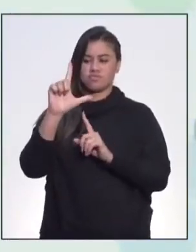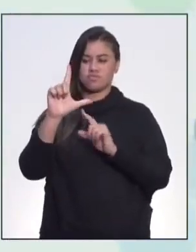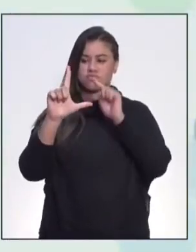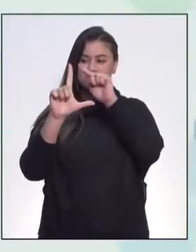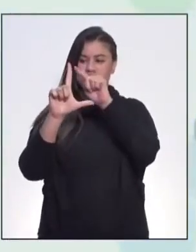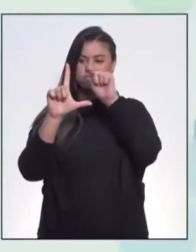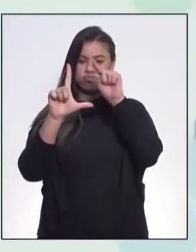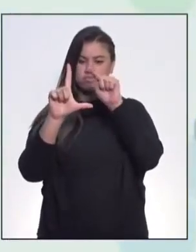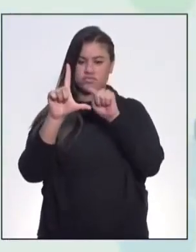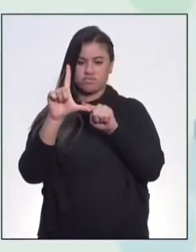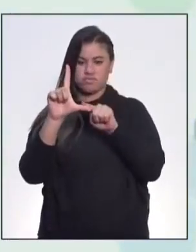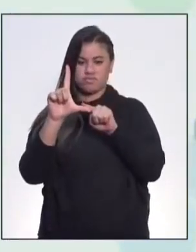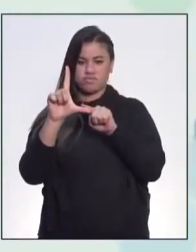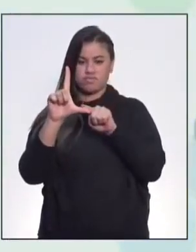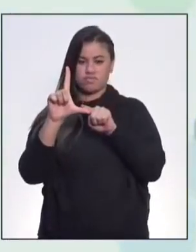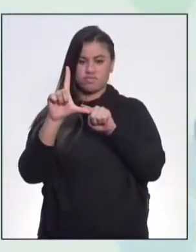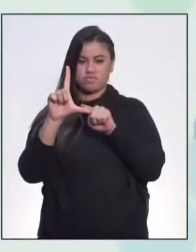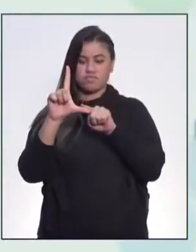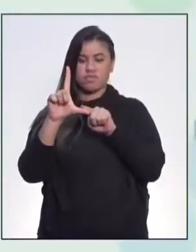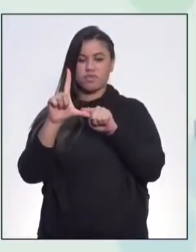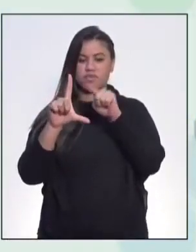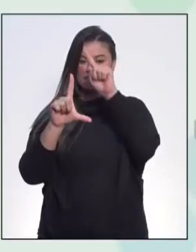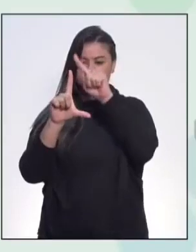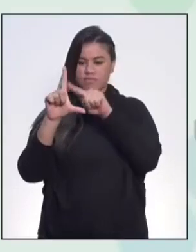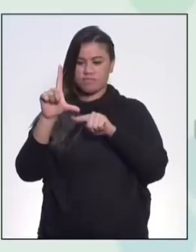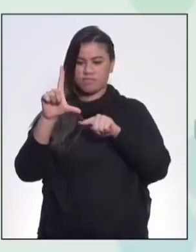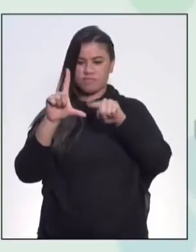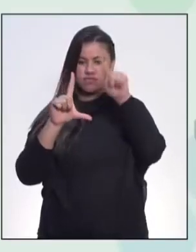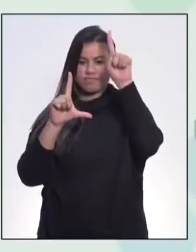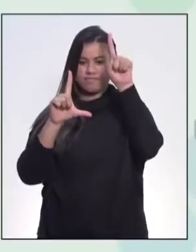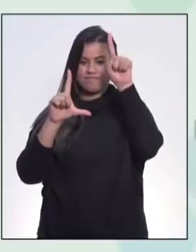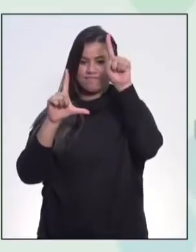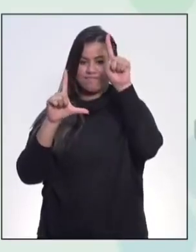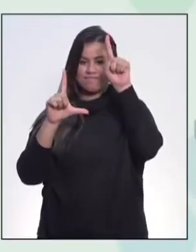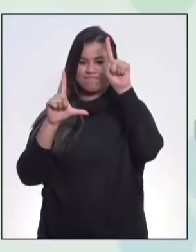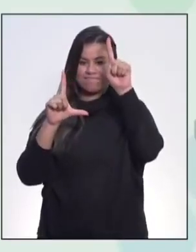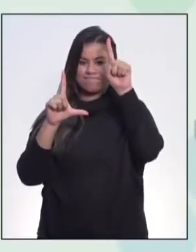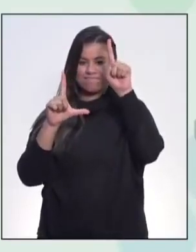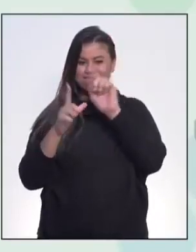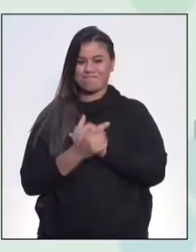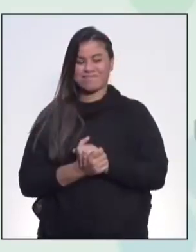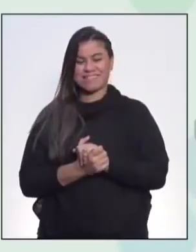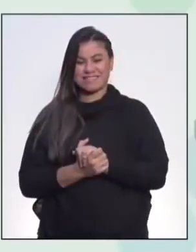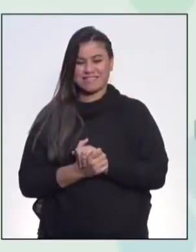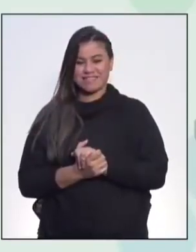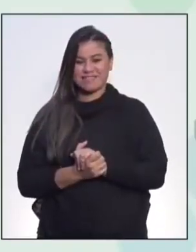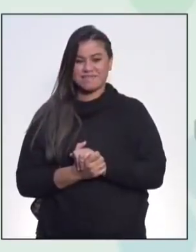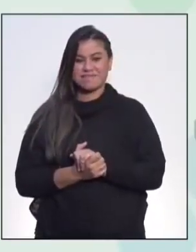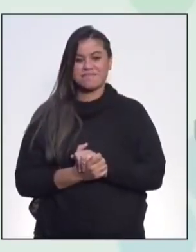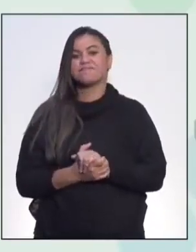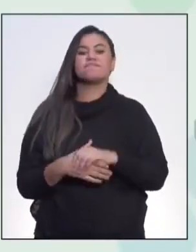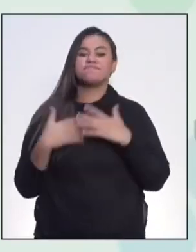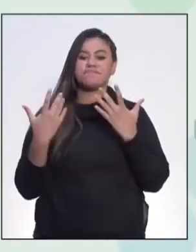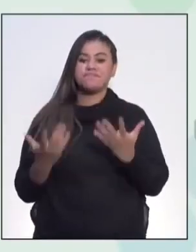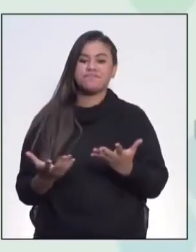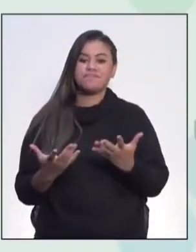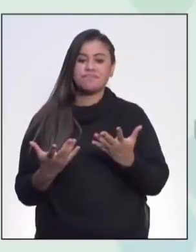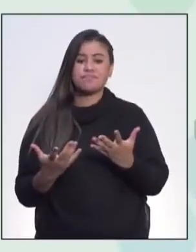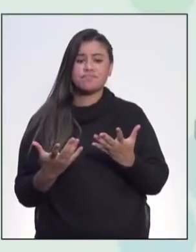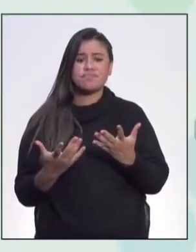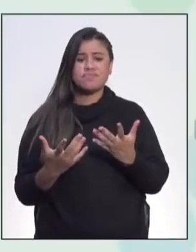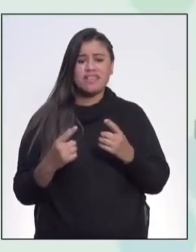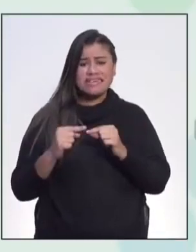poder fazer o nosso esboço. Sim, ficou meio tortinho, mas tá bom. Então, o que interessa? Ai, professora,